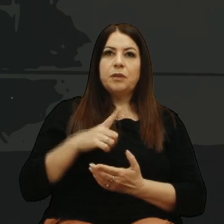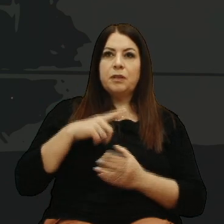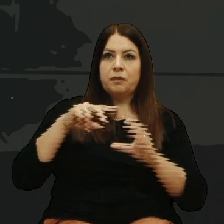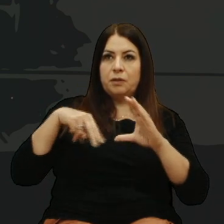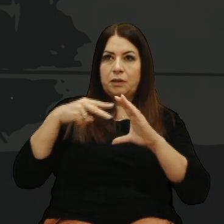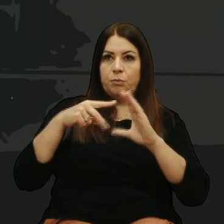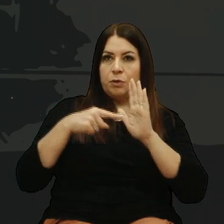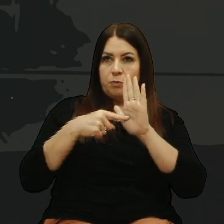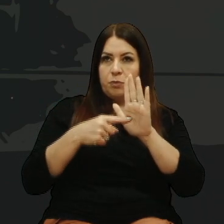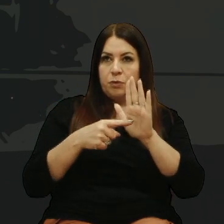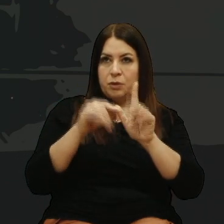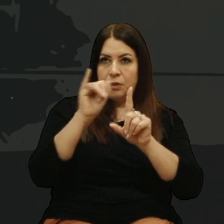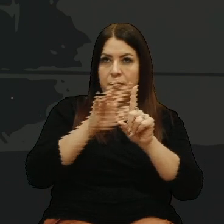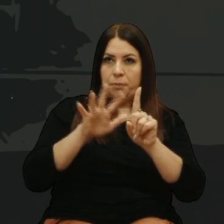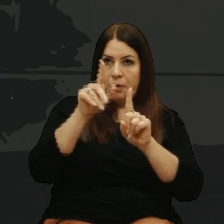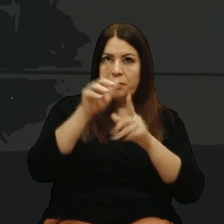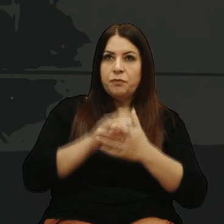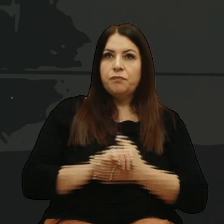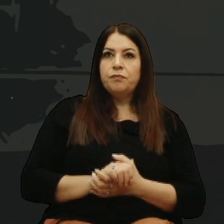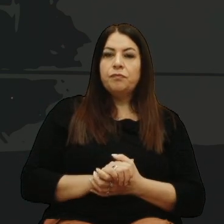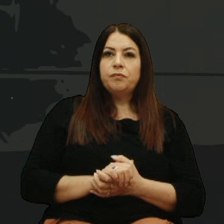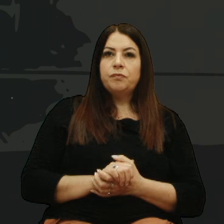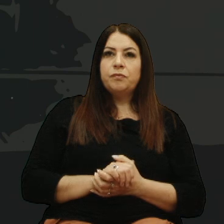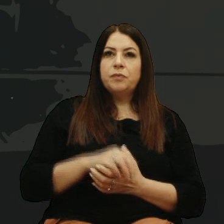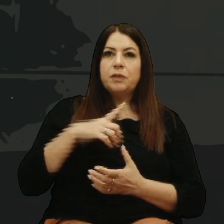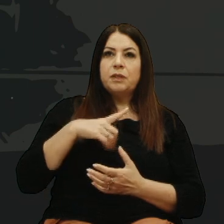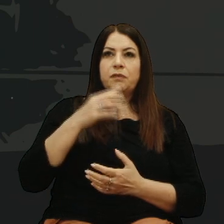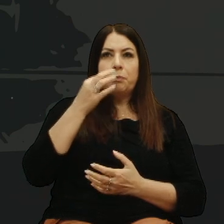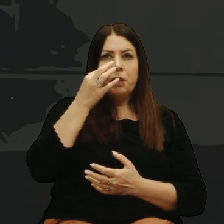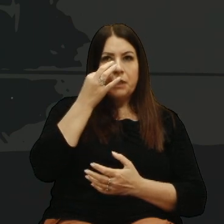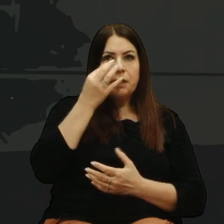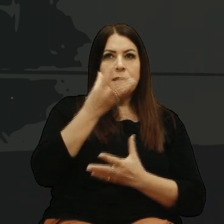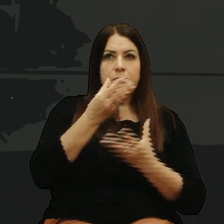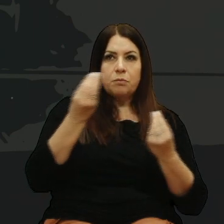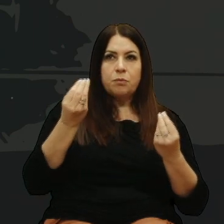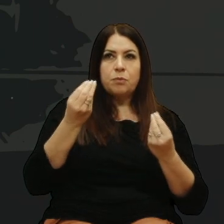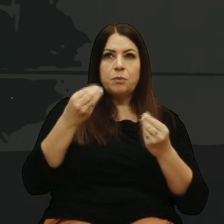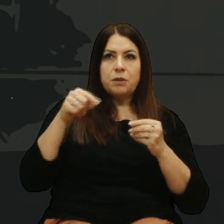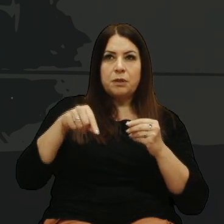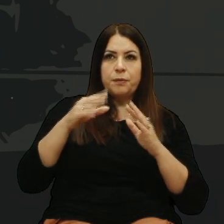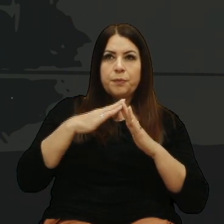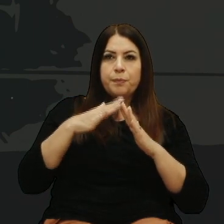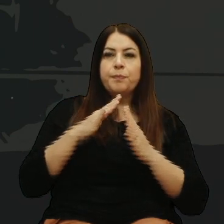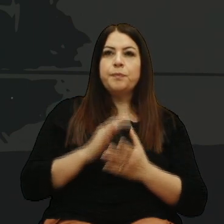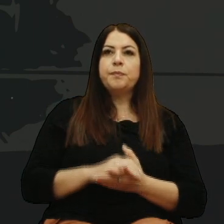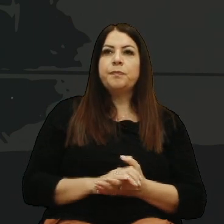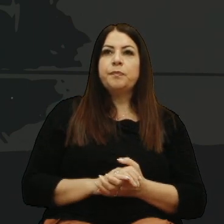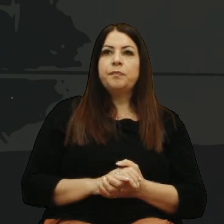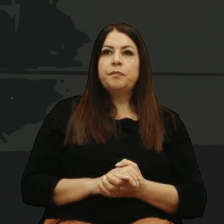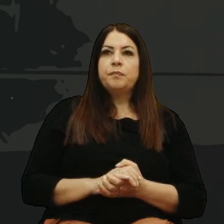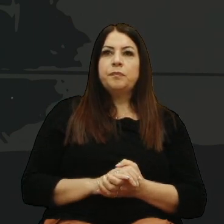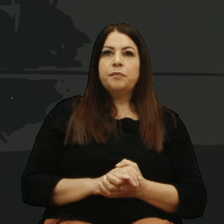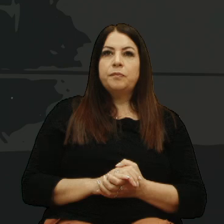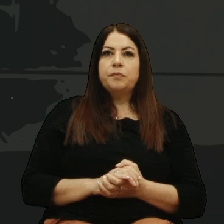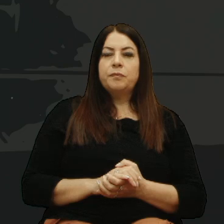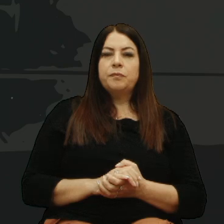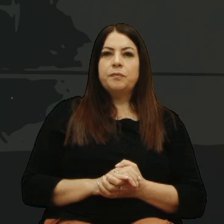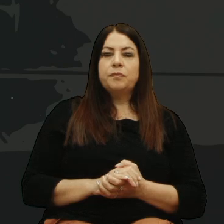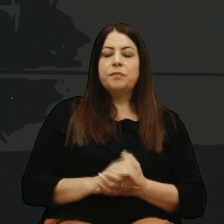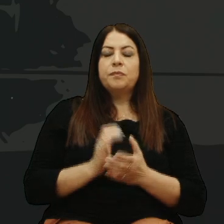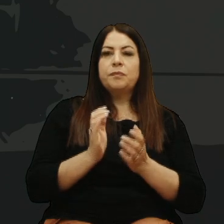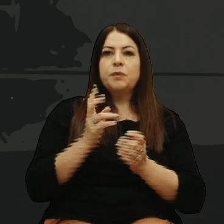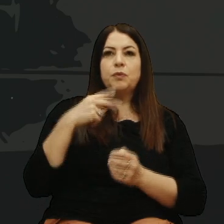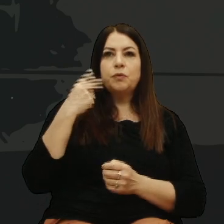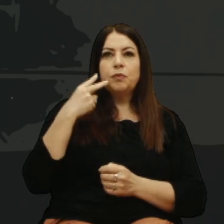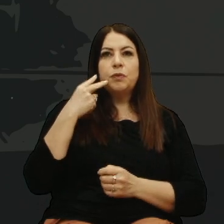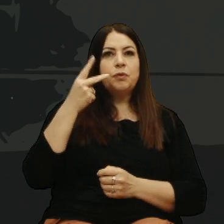está exibindo as imagens, onde que teve uma presença em massa da nossa casa, meus nobres colegas vereadores,